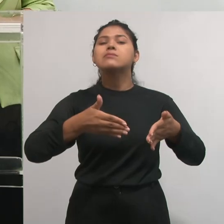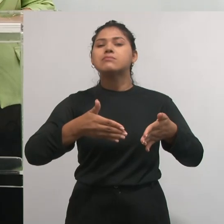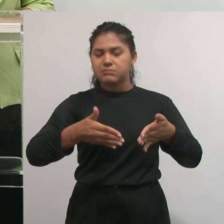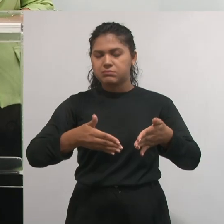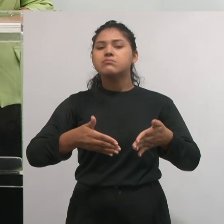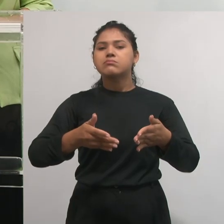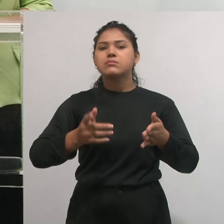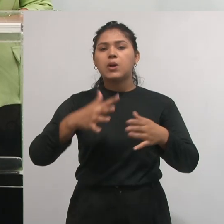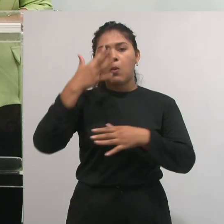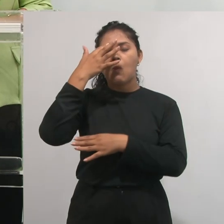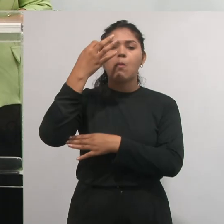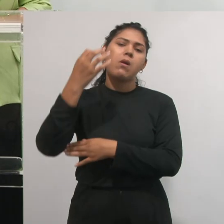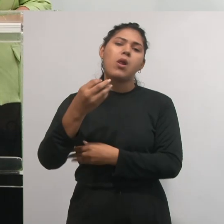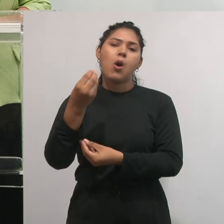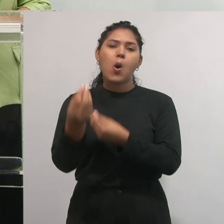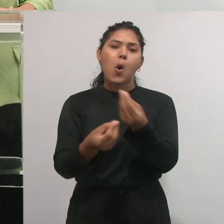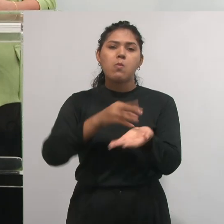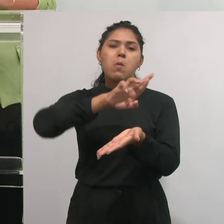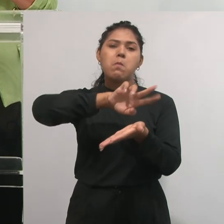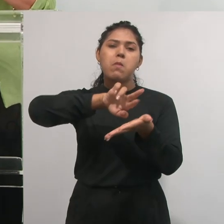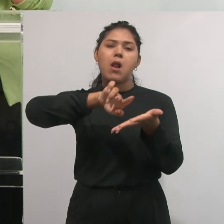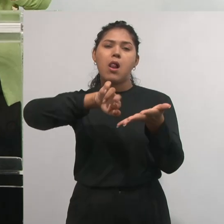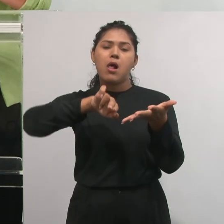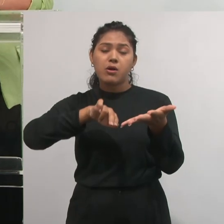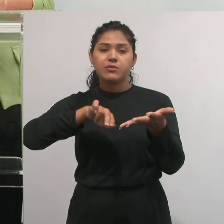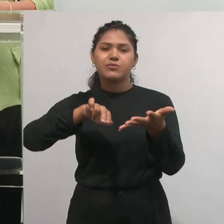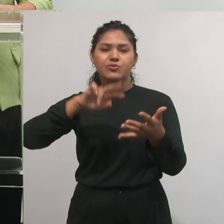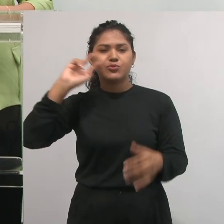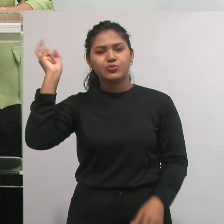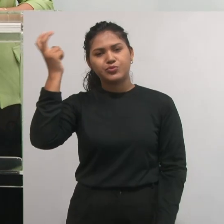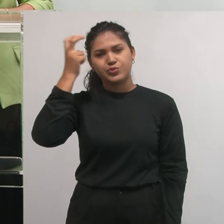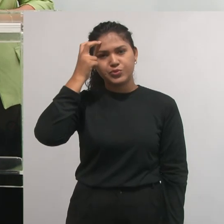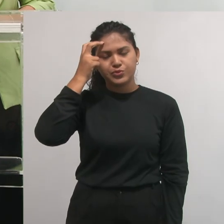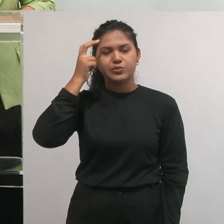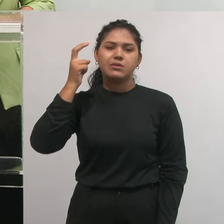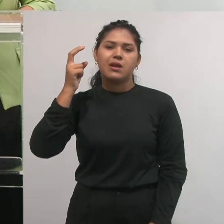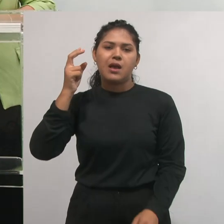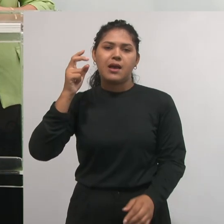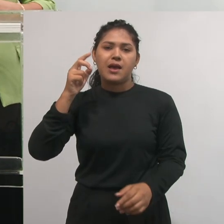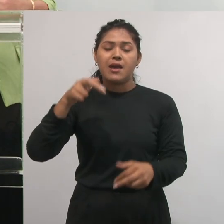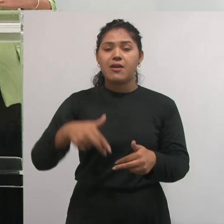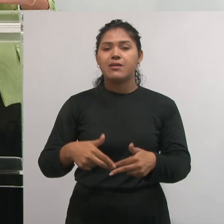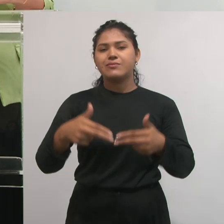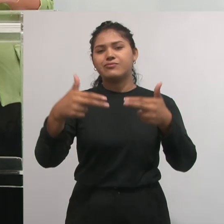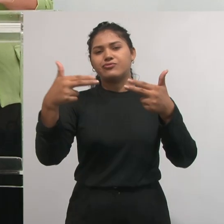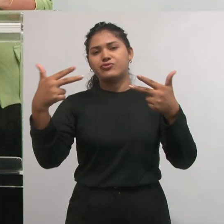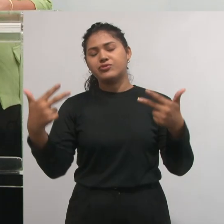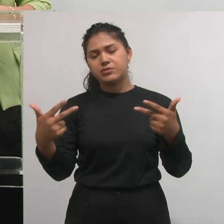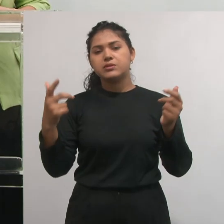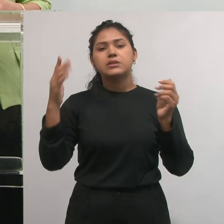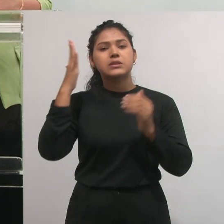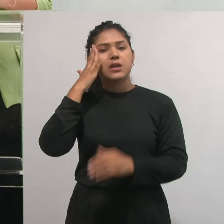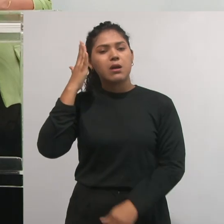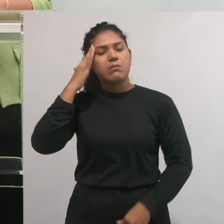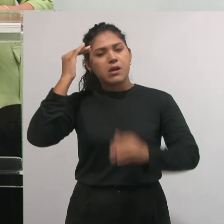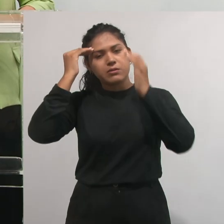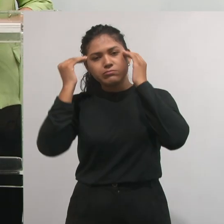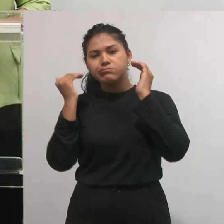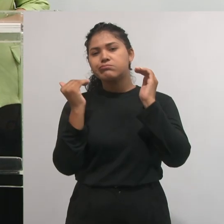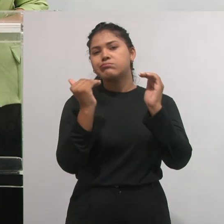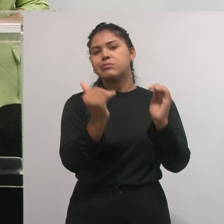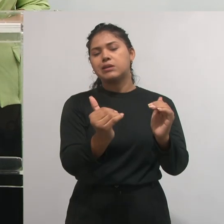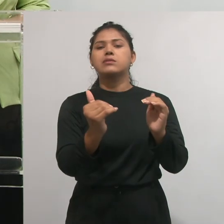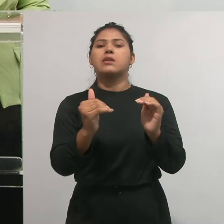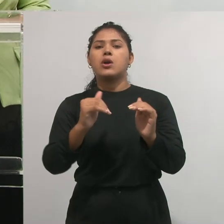riqueza dessa diversidade e de quanto que a gente ganha, né, quando a gente respeita,